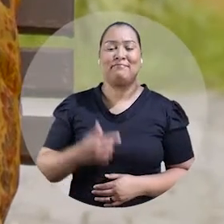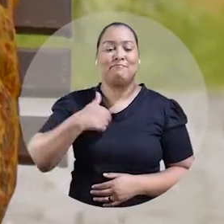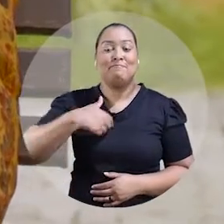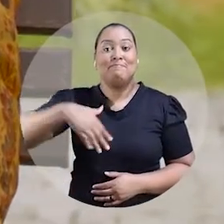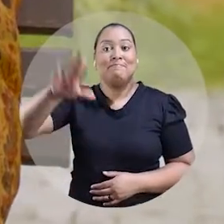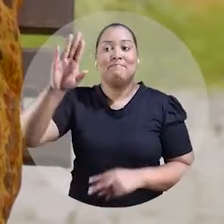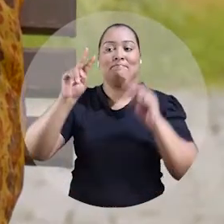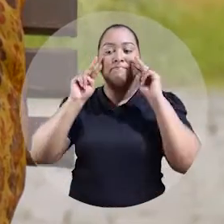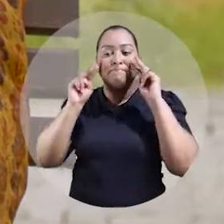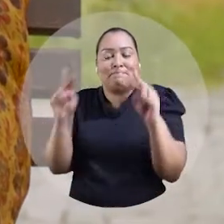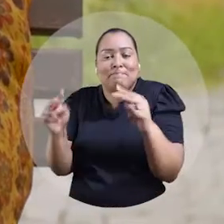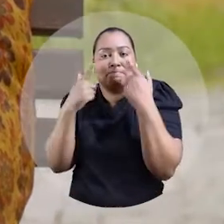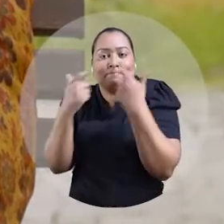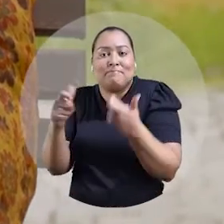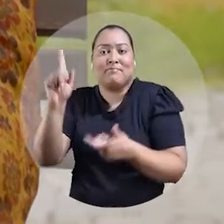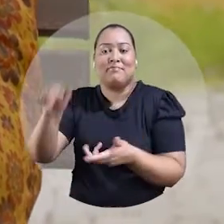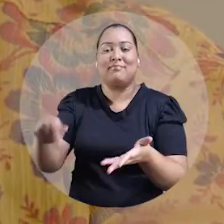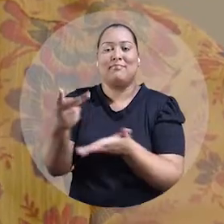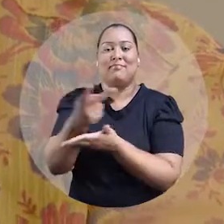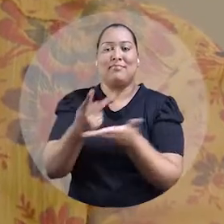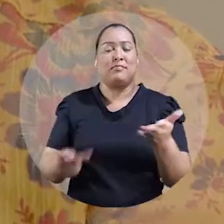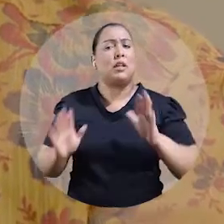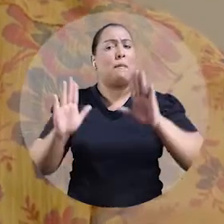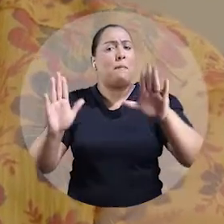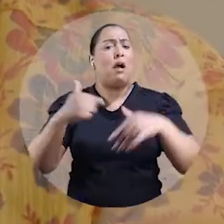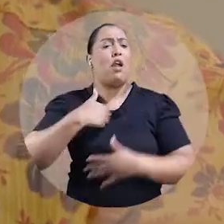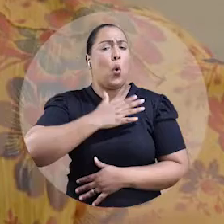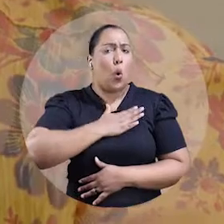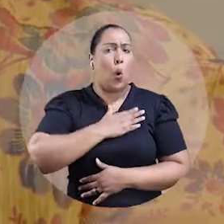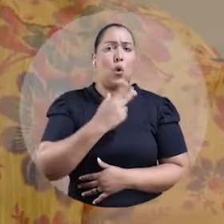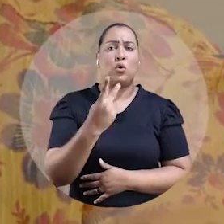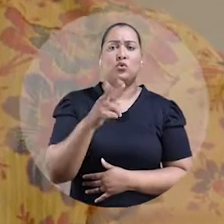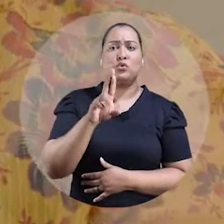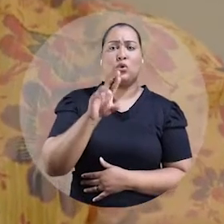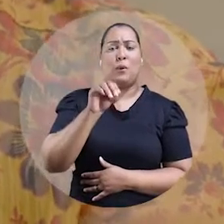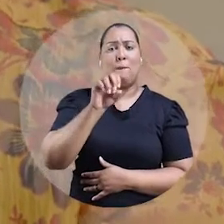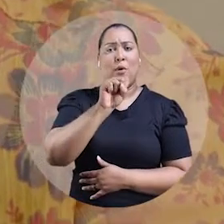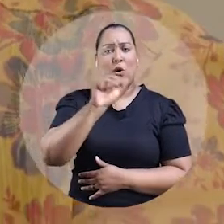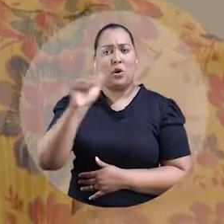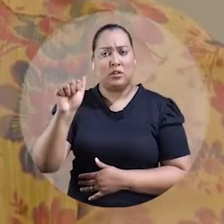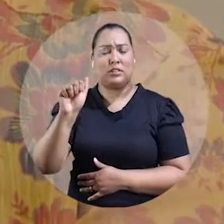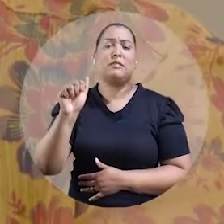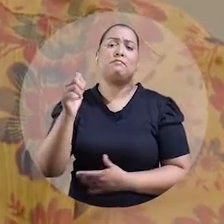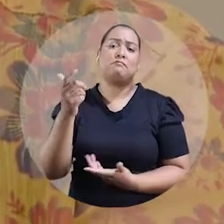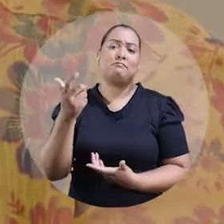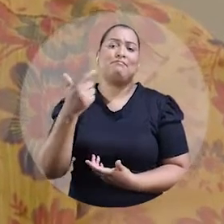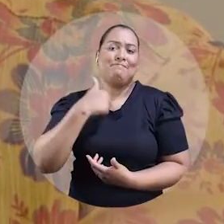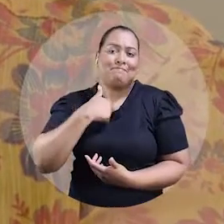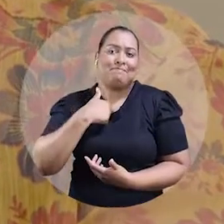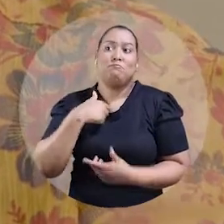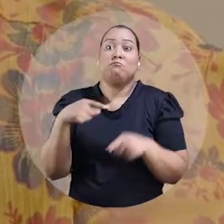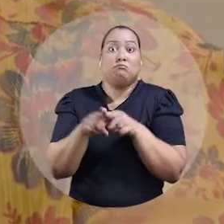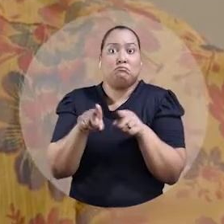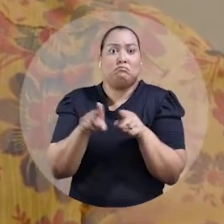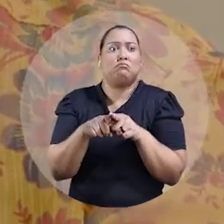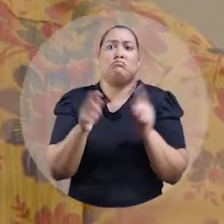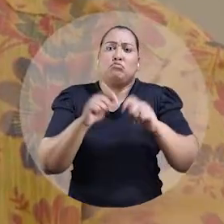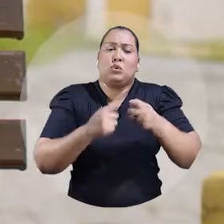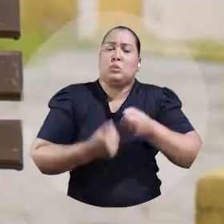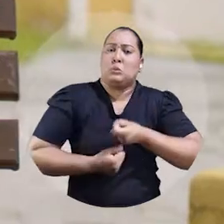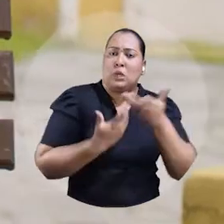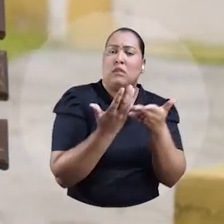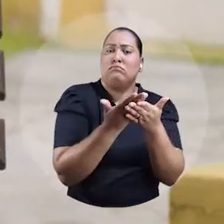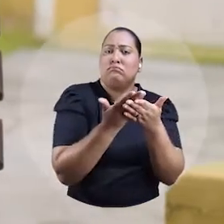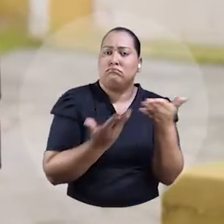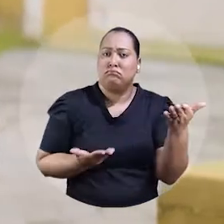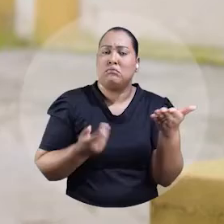vertente maior é a poesia. Mas eu gosto da prosa, também me expresso através da prosa.